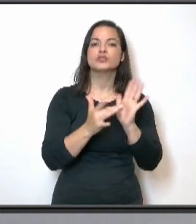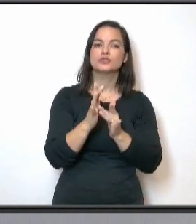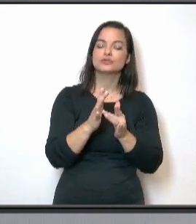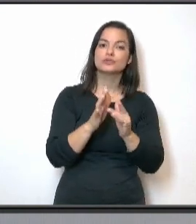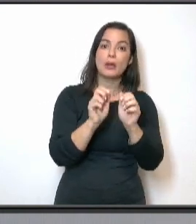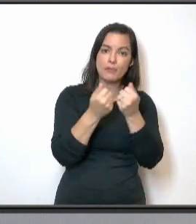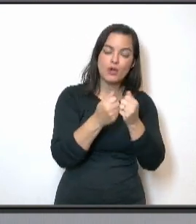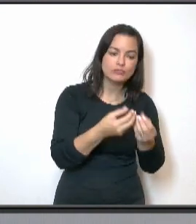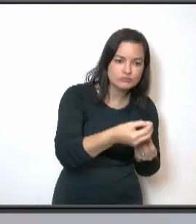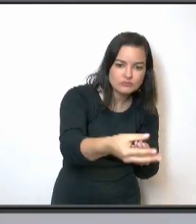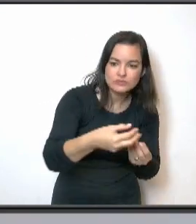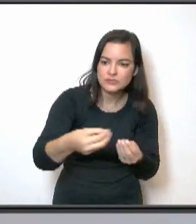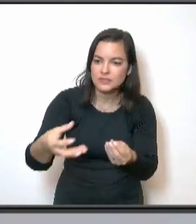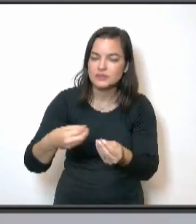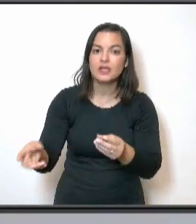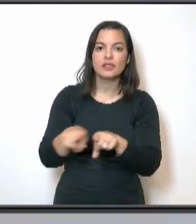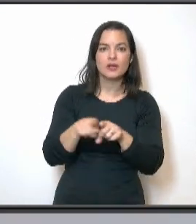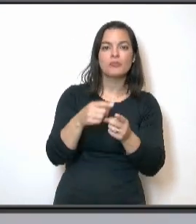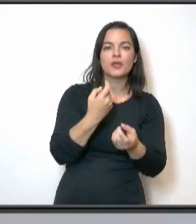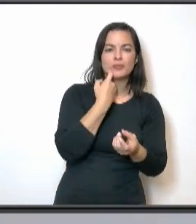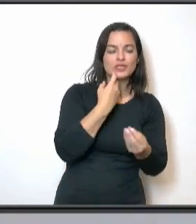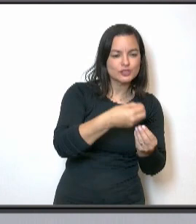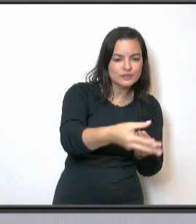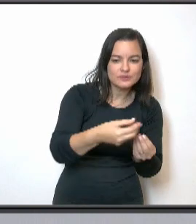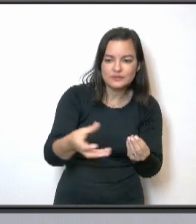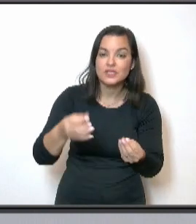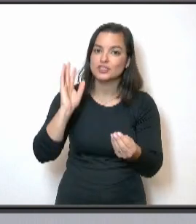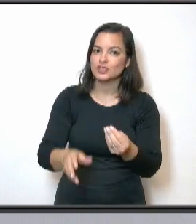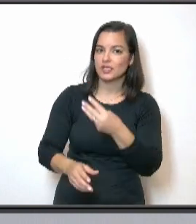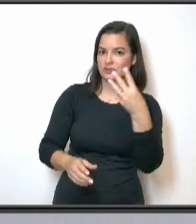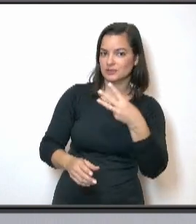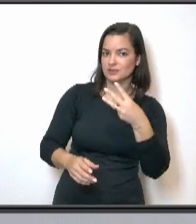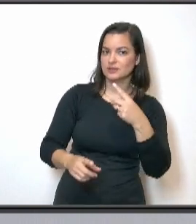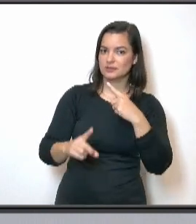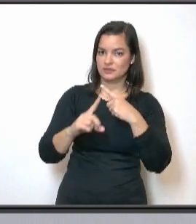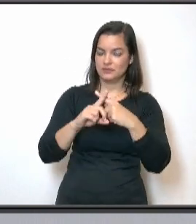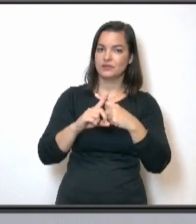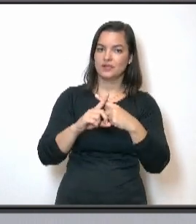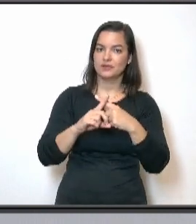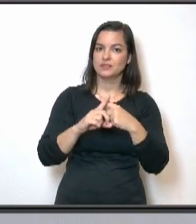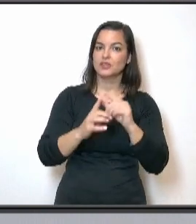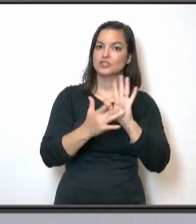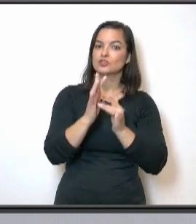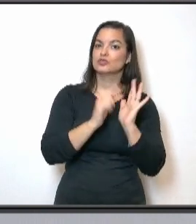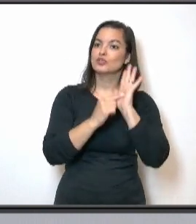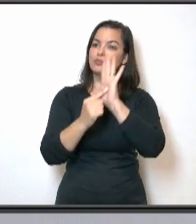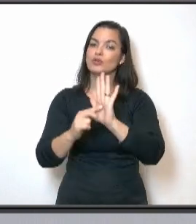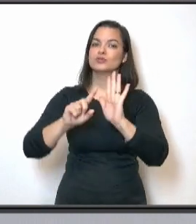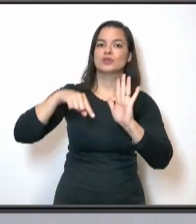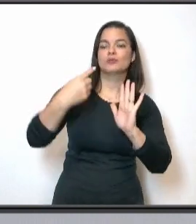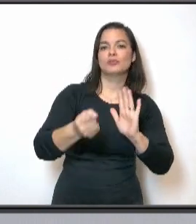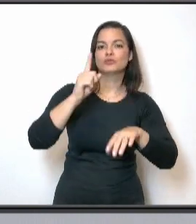modo o peixe. Já era esta a terceira vez que Jesus se manifestava aos discípulos, depois de ressuscitado dentre os